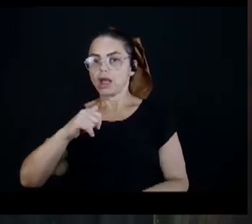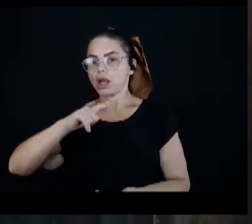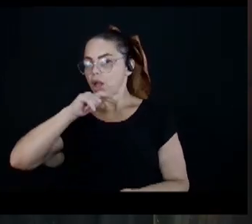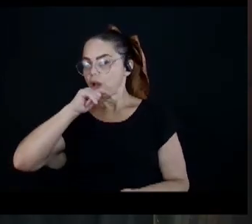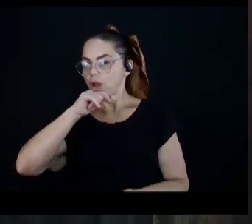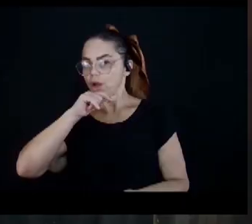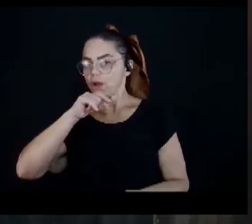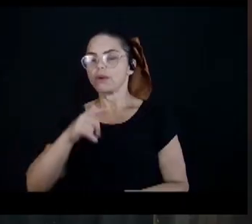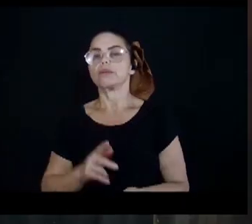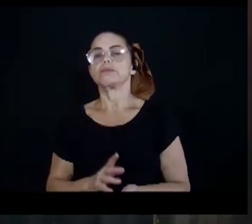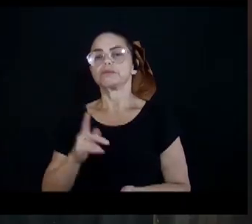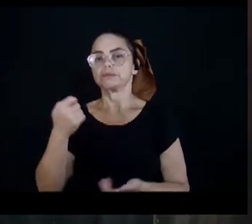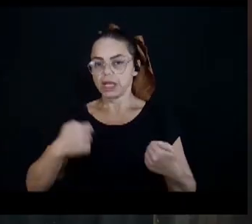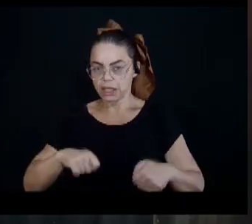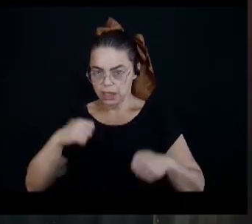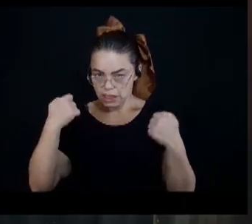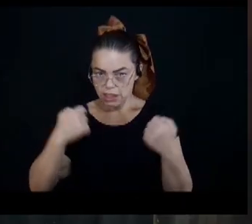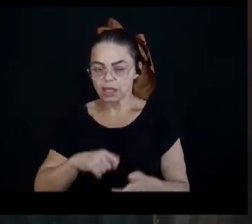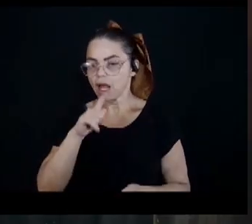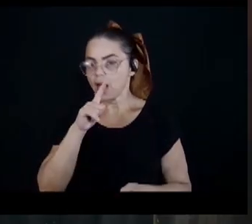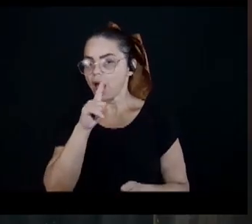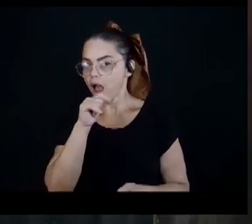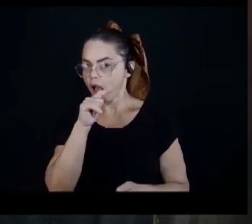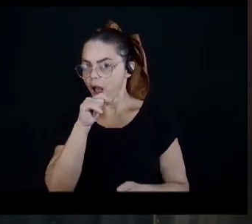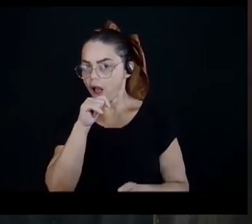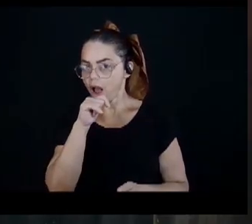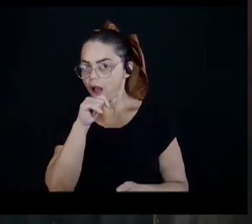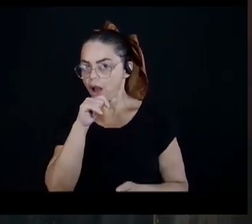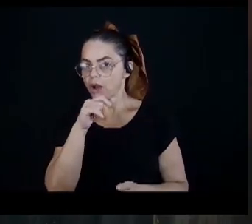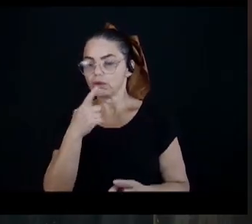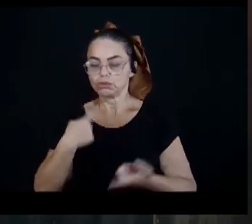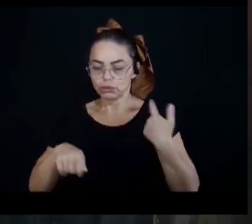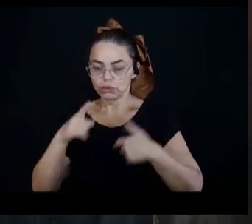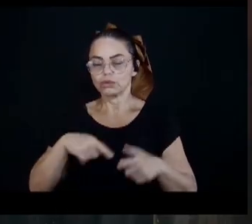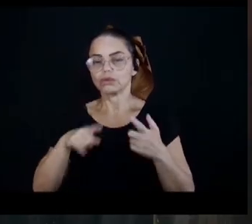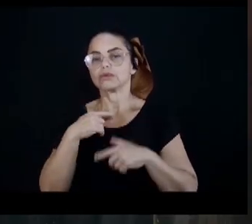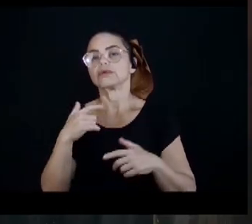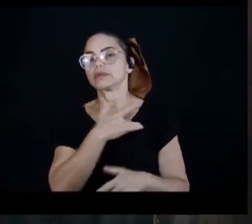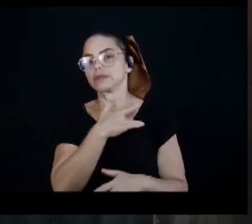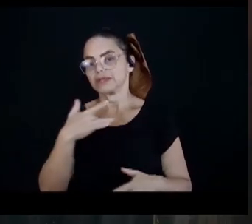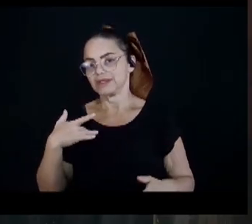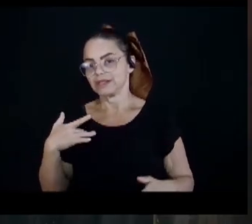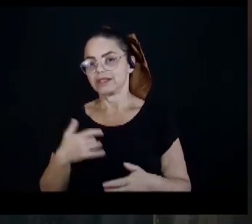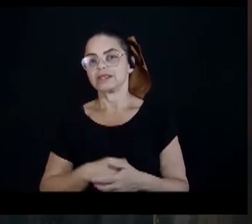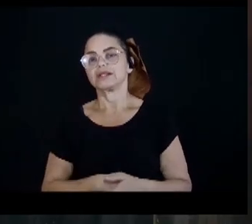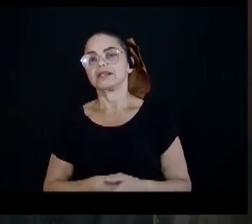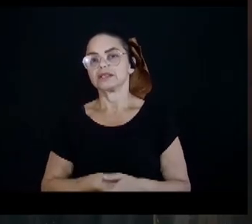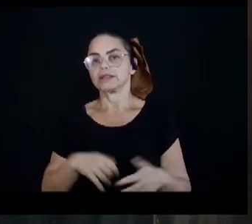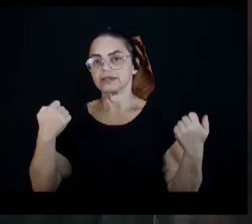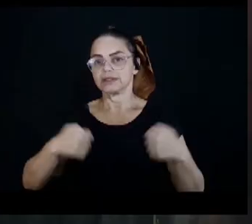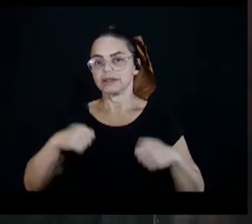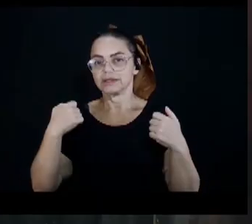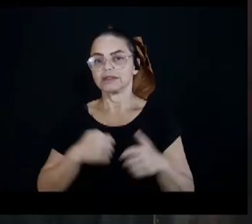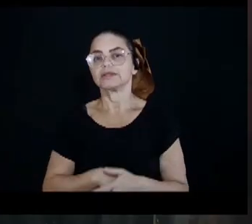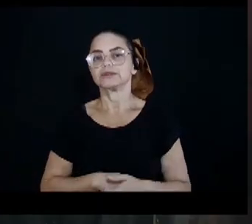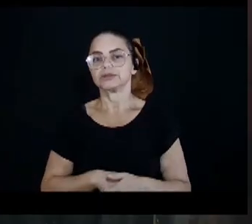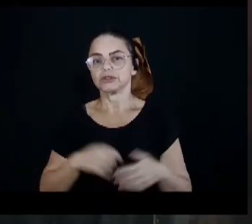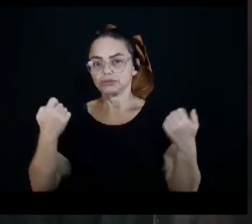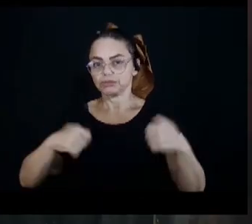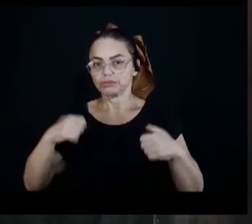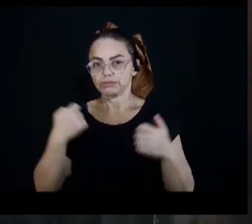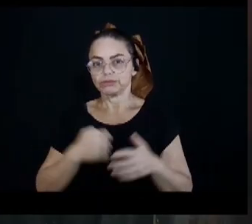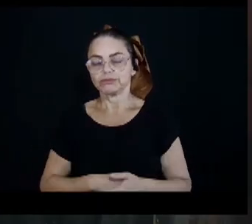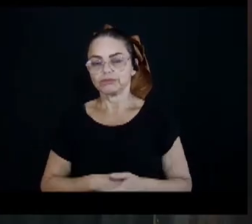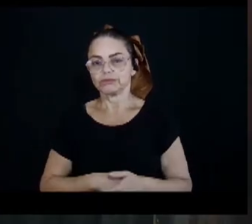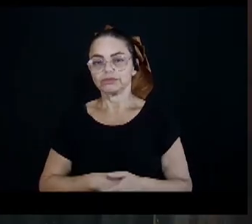você tem, enfim, para manter a máquina, o corpo saudável. Então ele é trabalhoso também. Não é a pílula mágica, que no